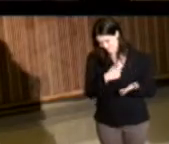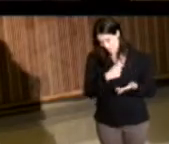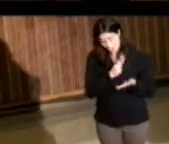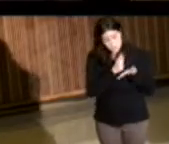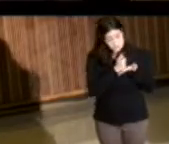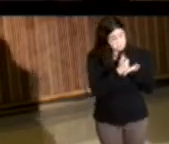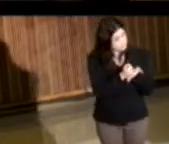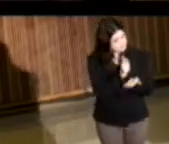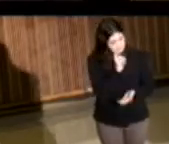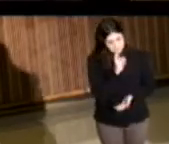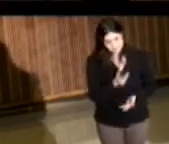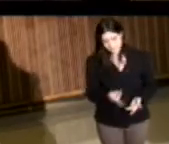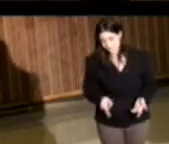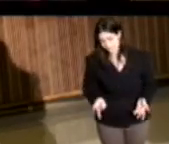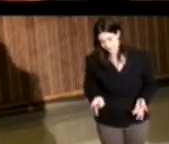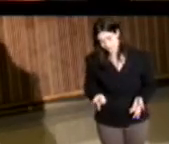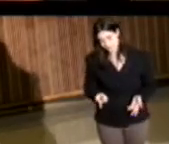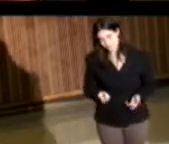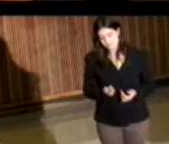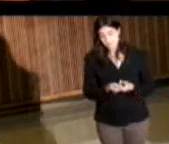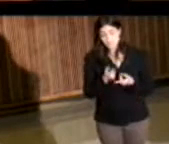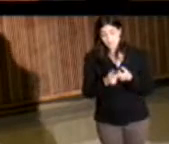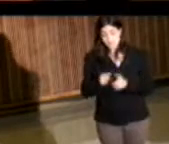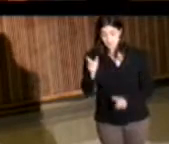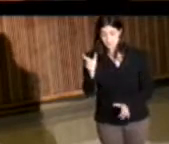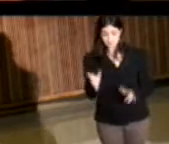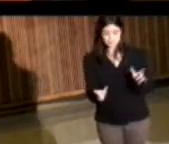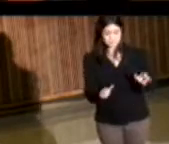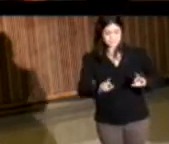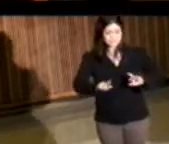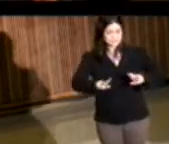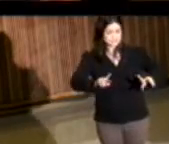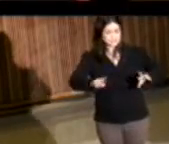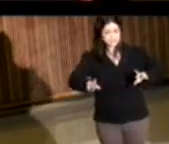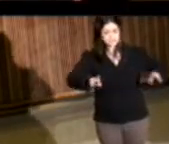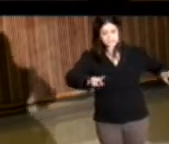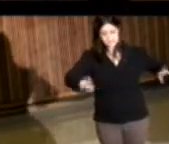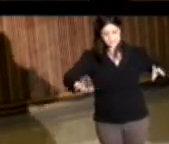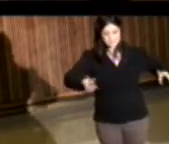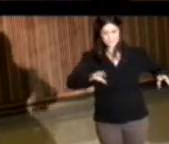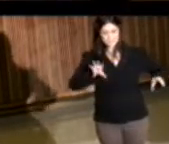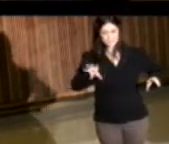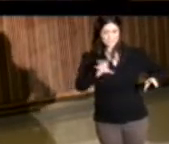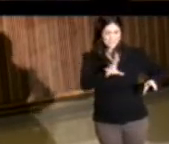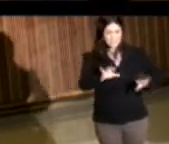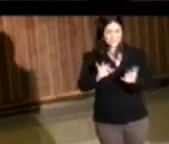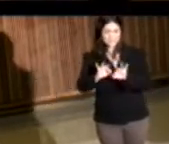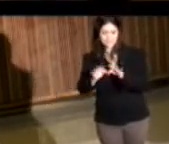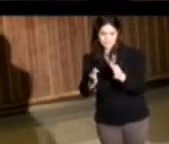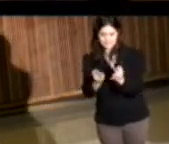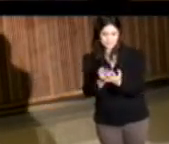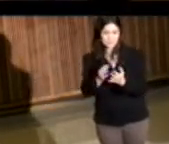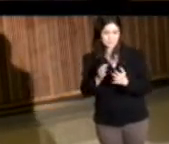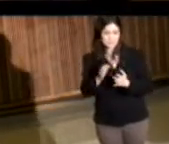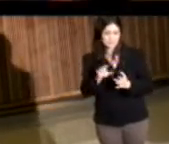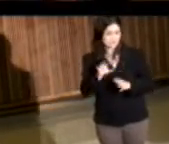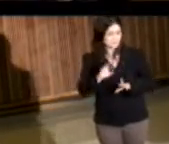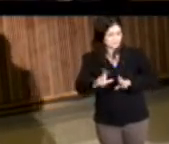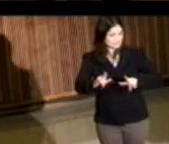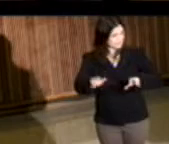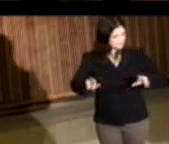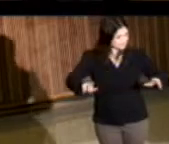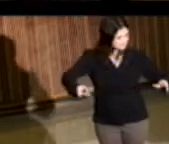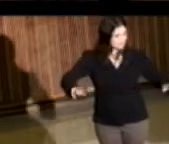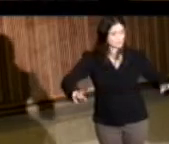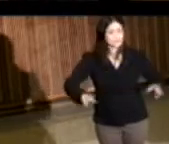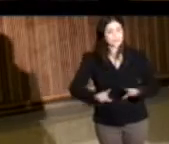aqui, porque a diversidade de realidades é tanta, Senhor. Mas o Senhor é